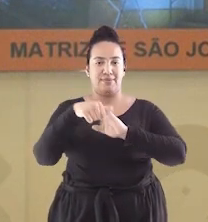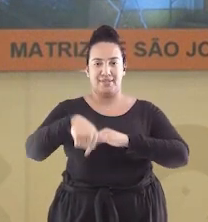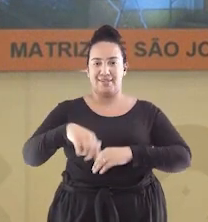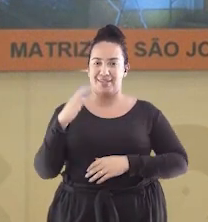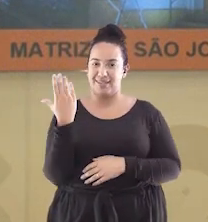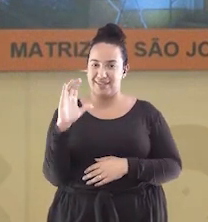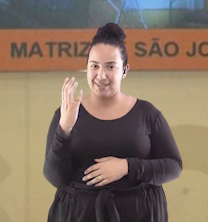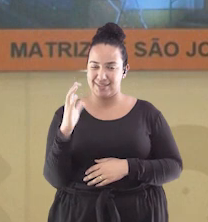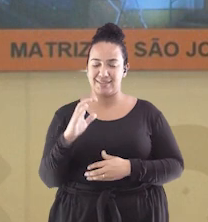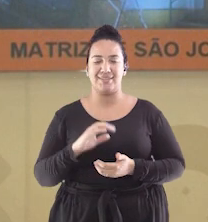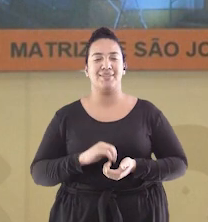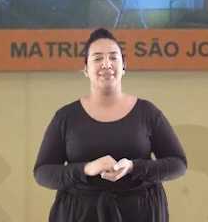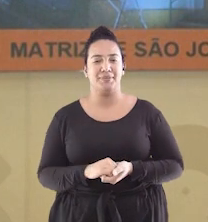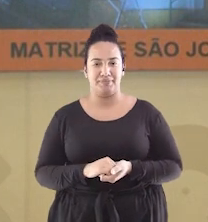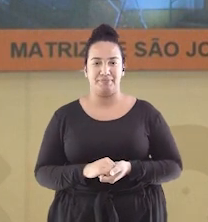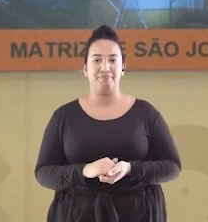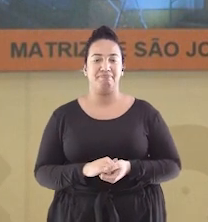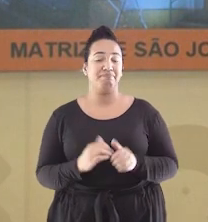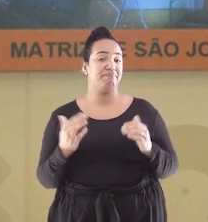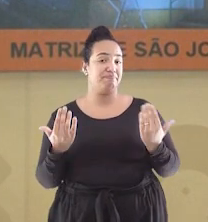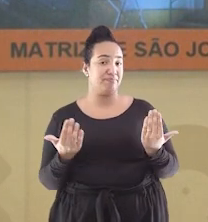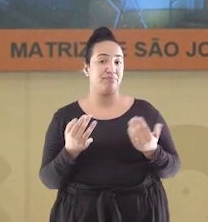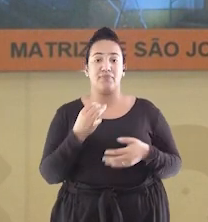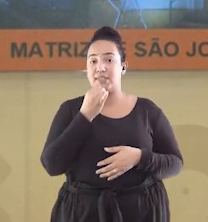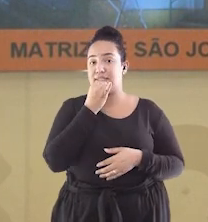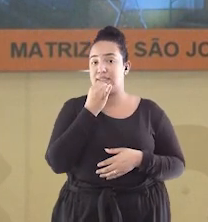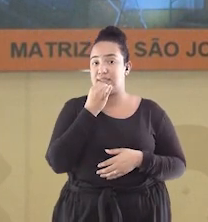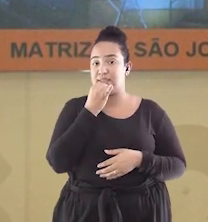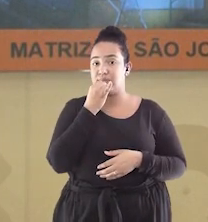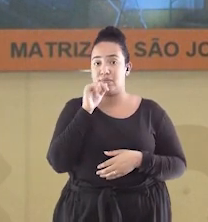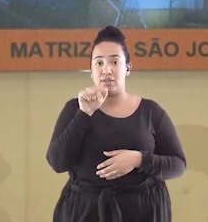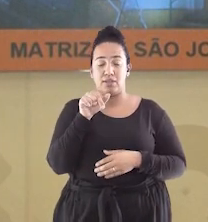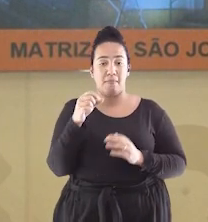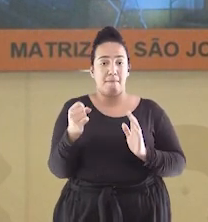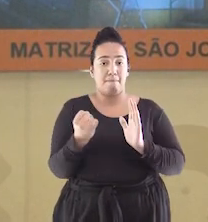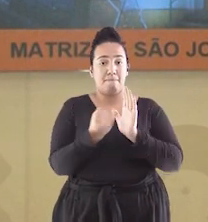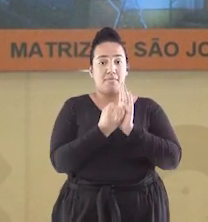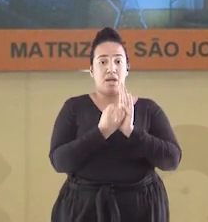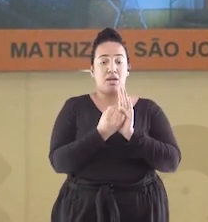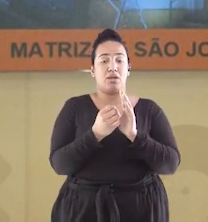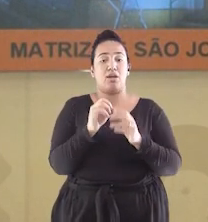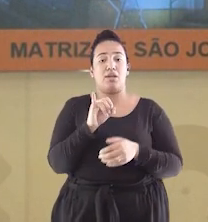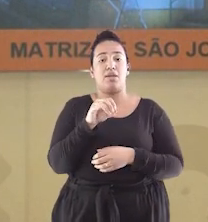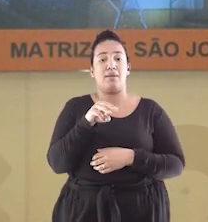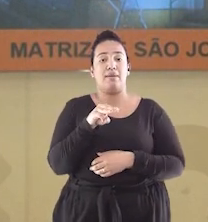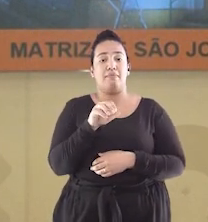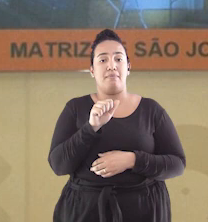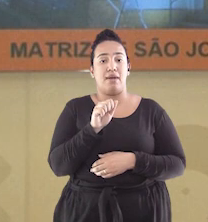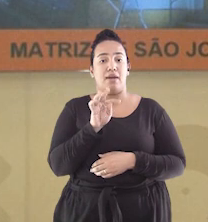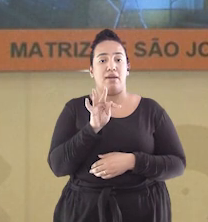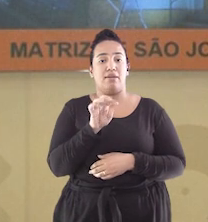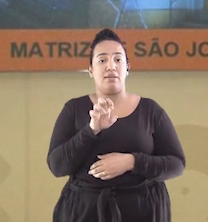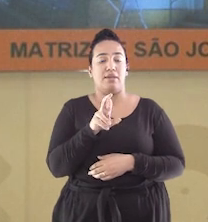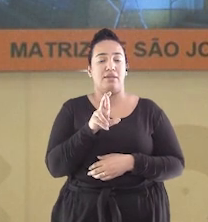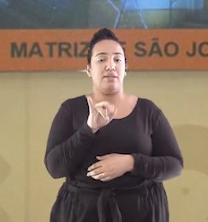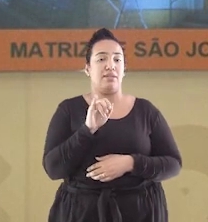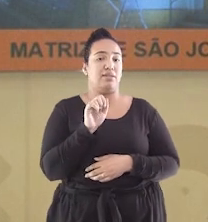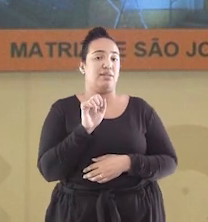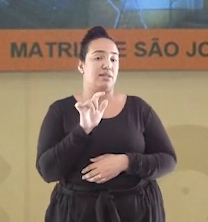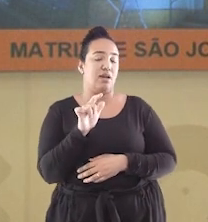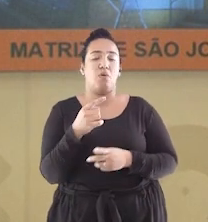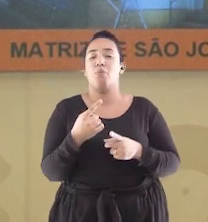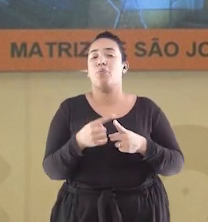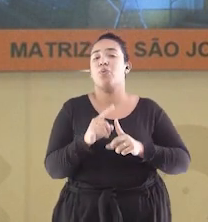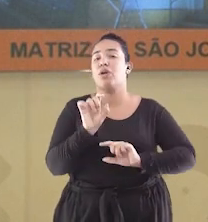município de Cariacica. Esse é um exemplo de patrimônio imaterial, pois é um acontecimento,